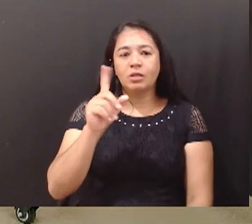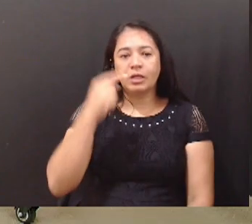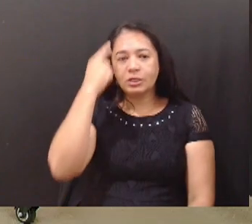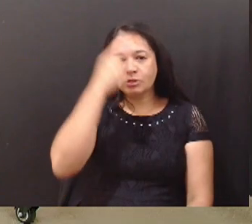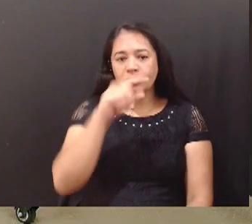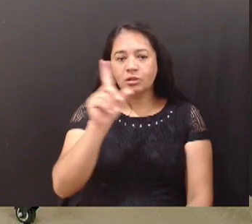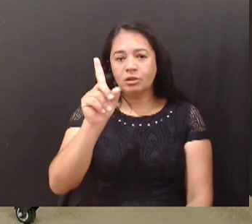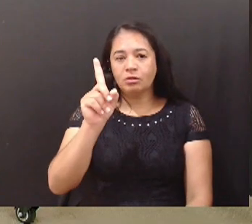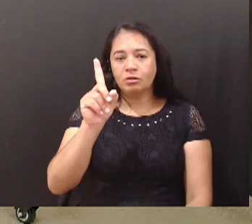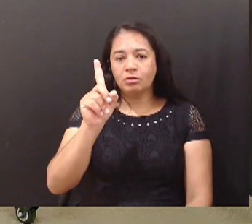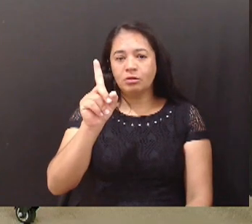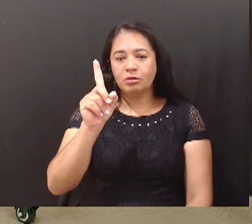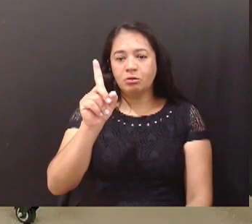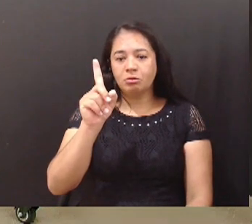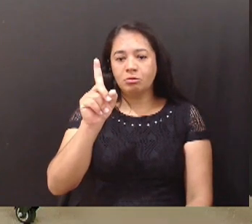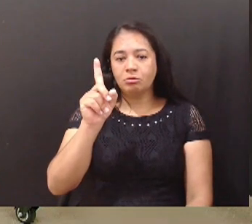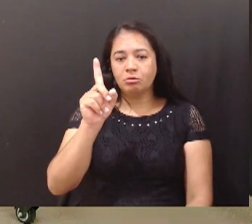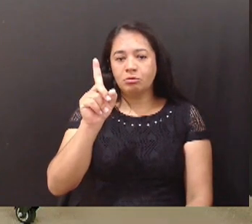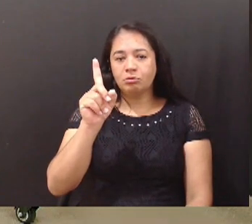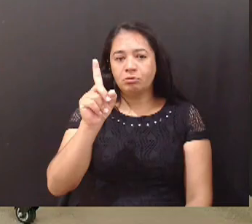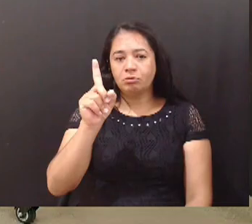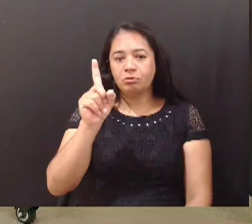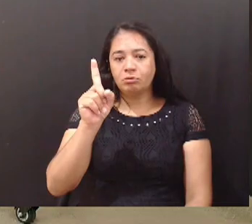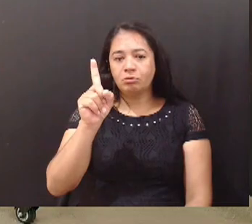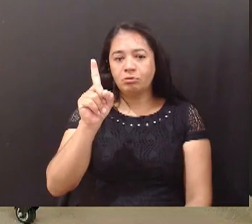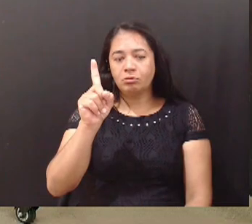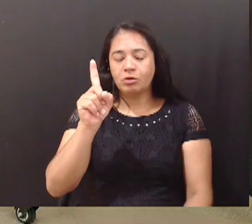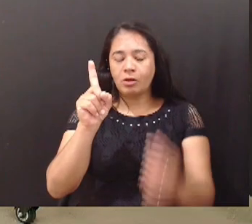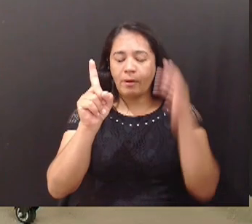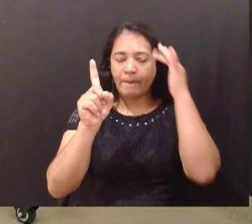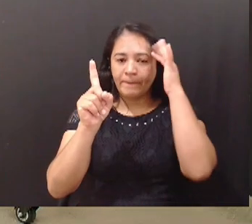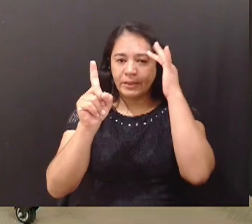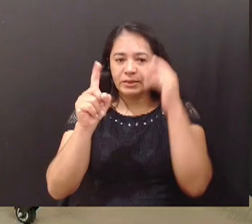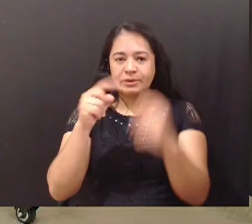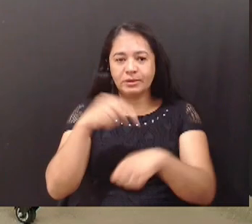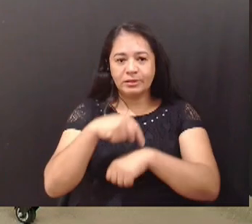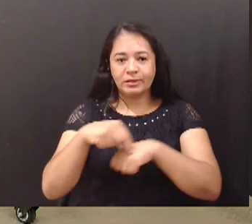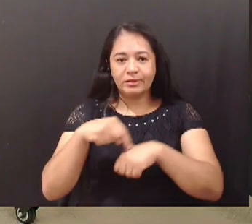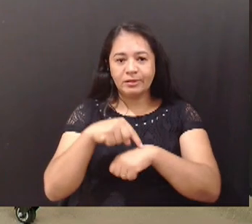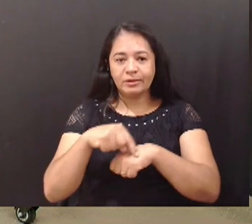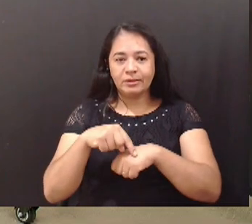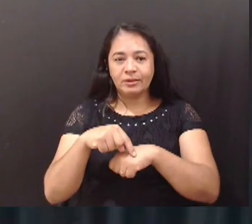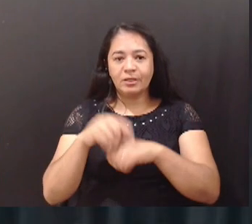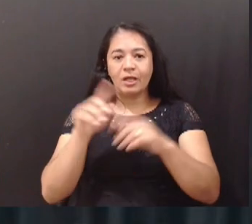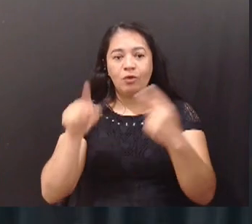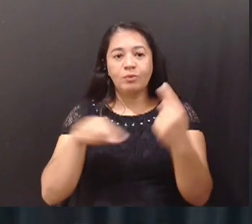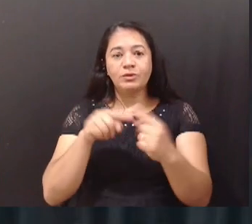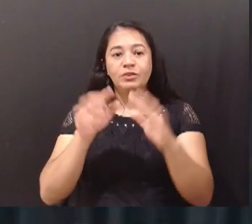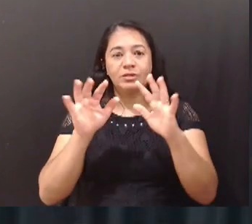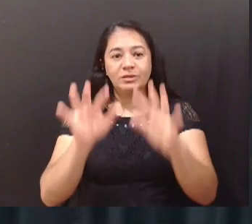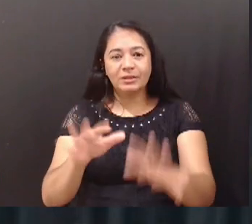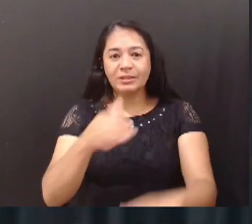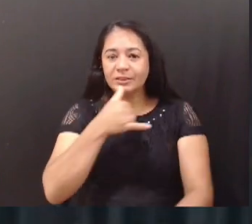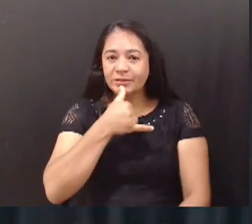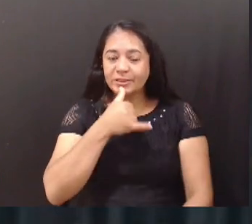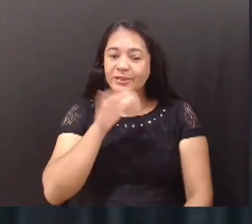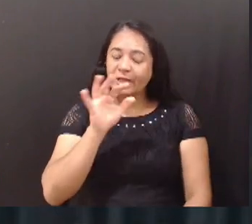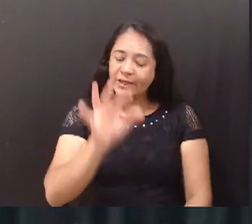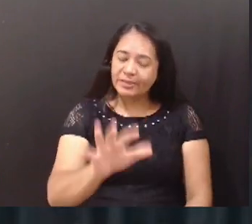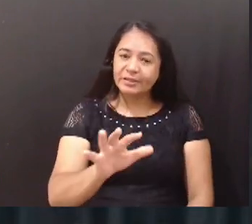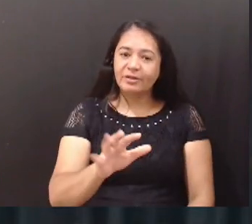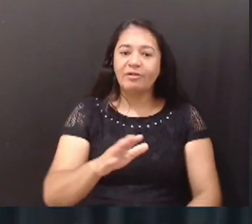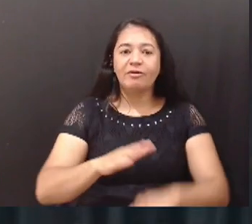Minha cabeça? Fica cheia de pensamentos. Pois a função da tristeza é essa. A função da tristeza é fazer a